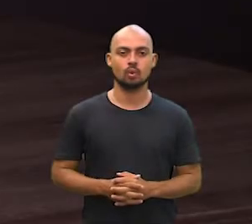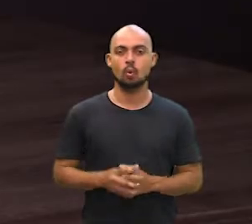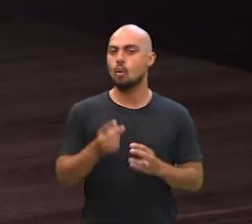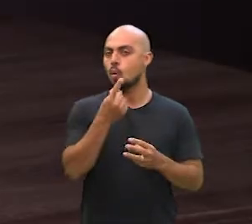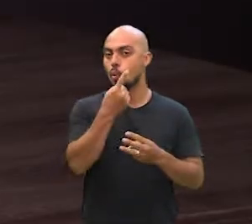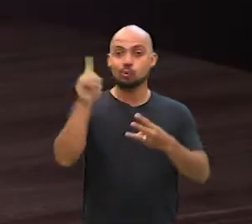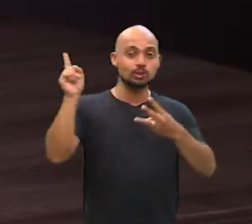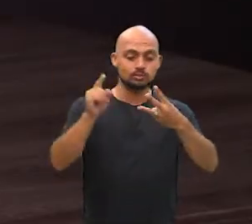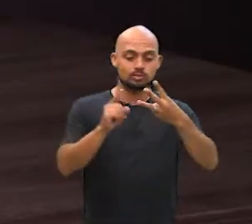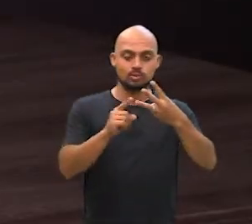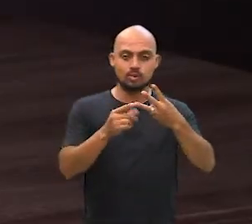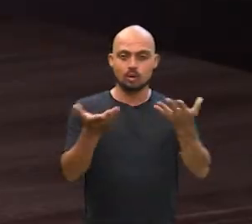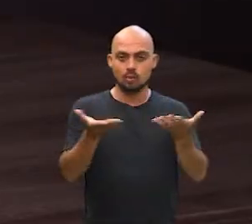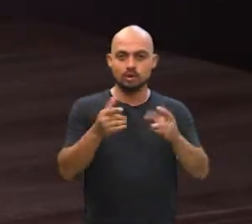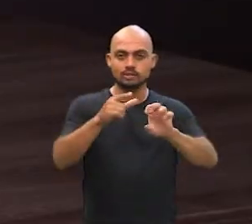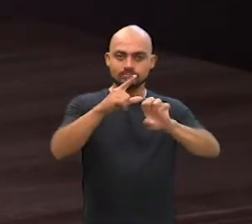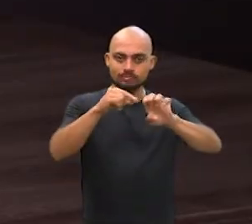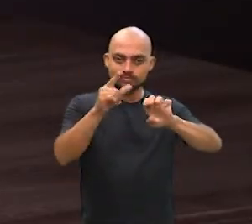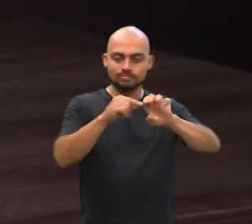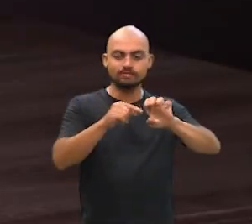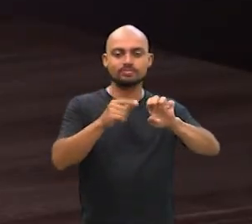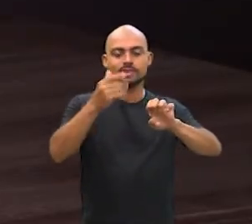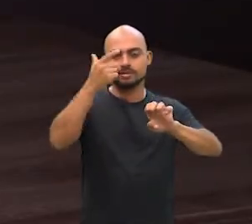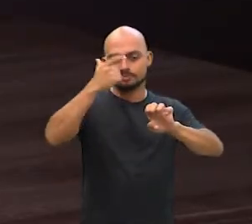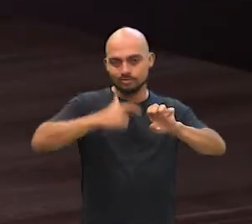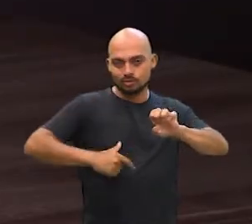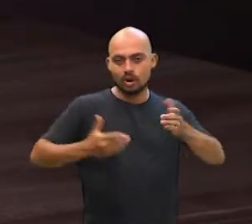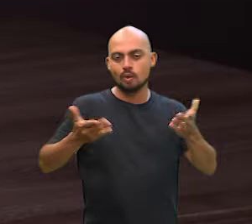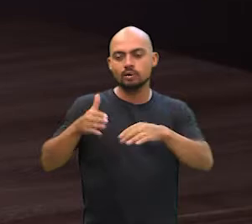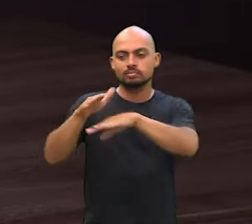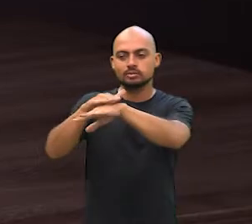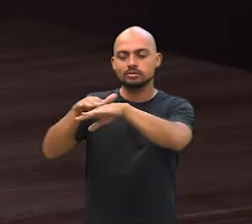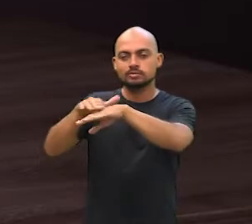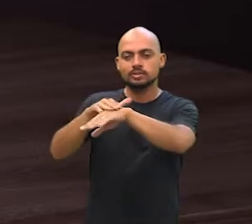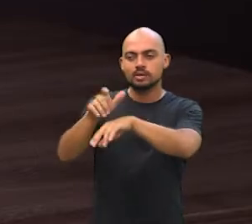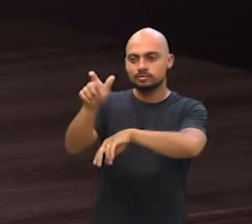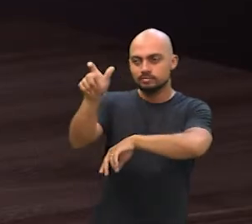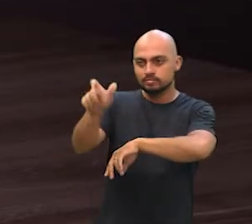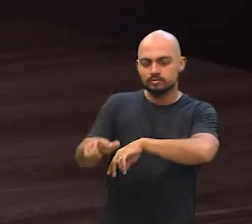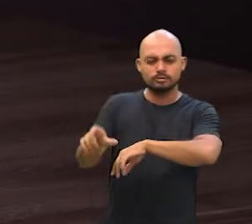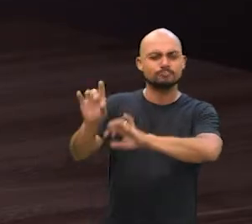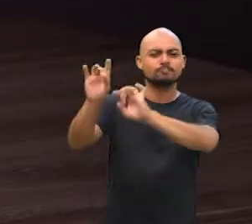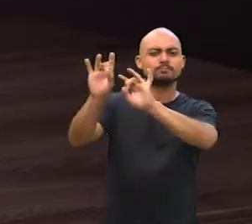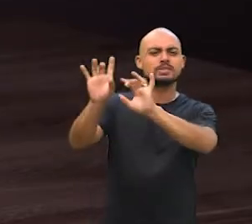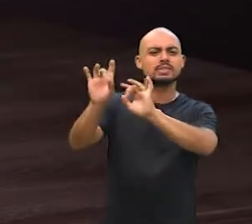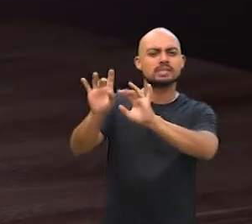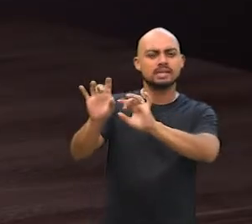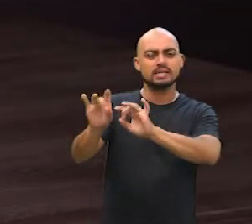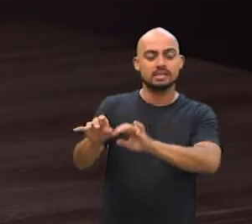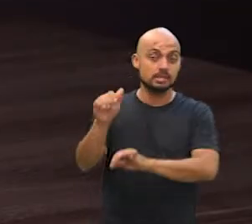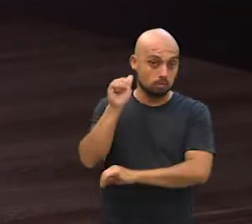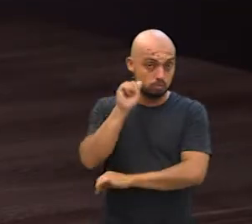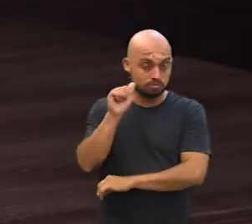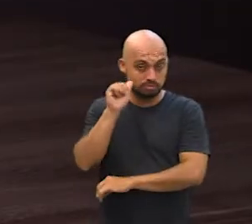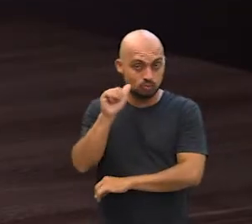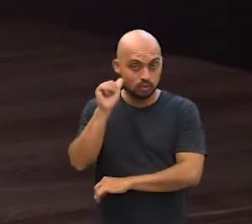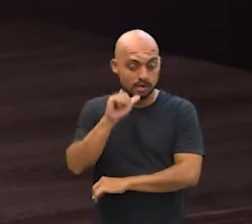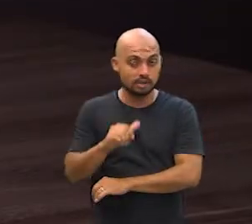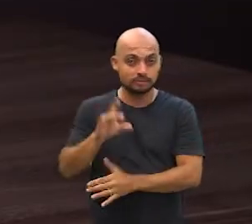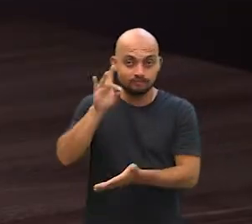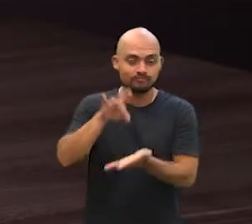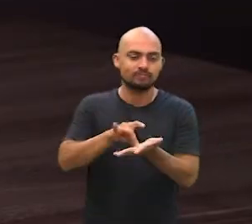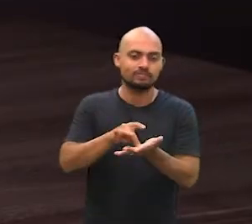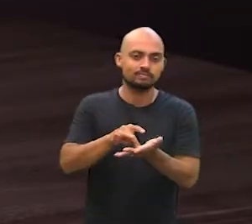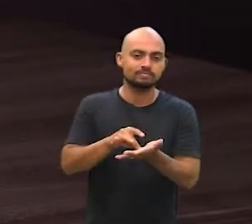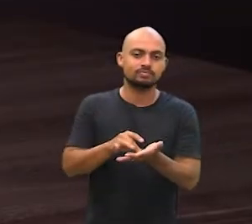Último bloco do Ser Empreendedor de hoje. Agora a gente vai falar com um especialista, na verdade, uma especialista, porque olha